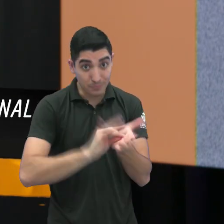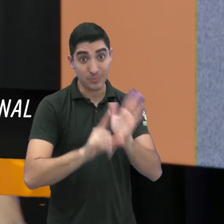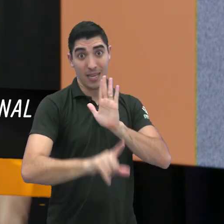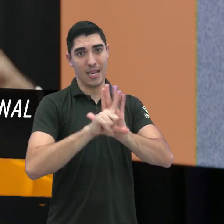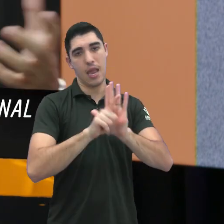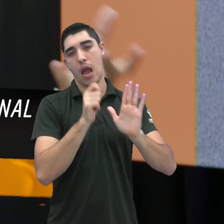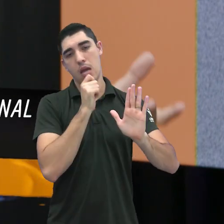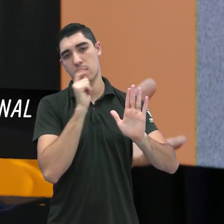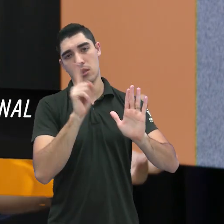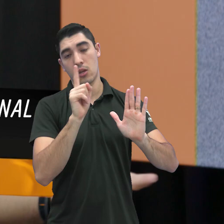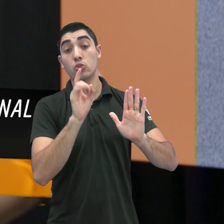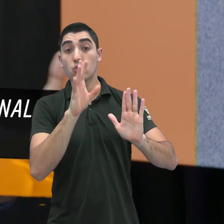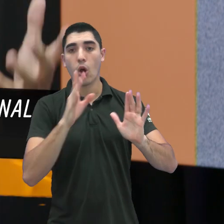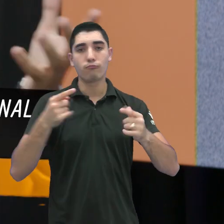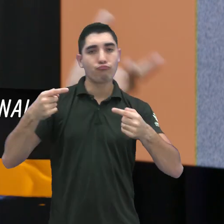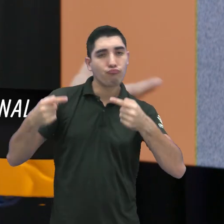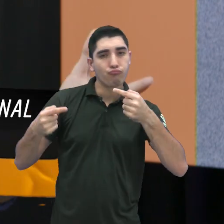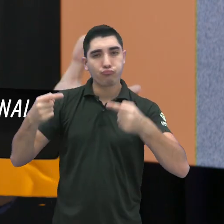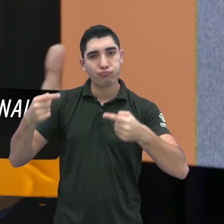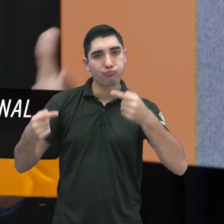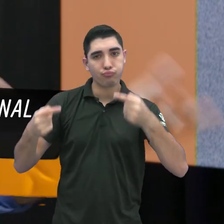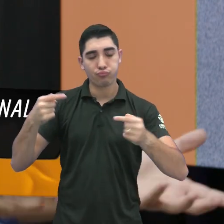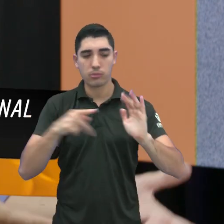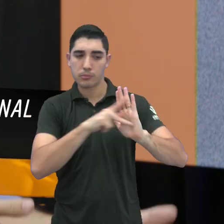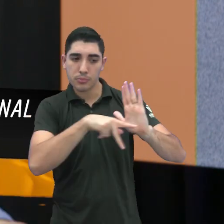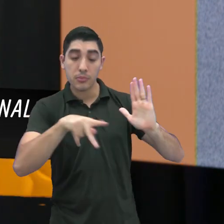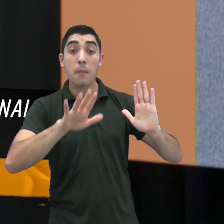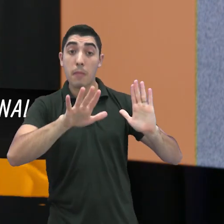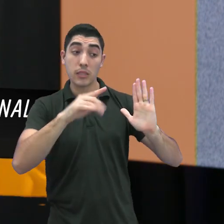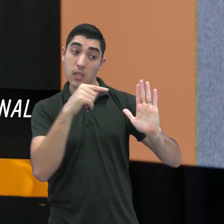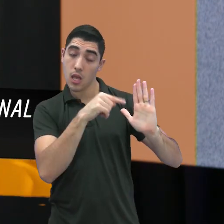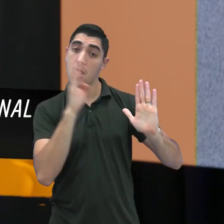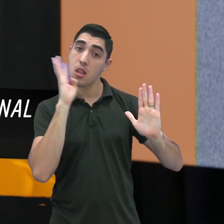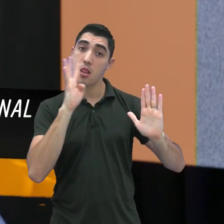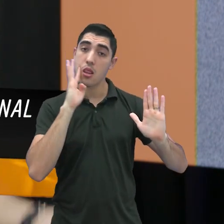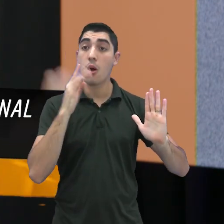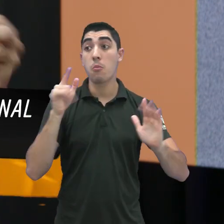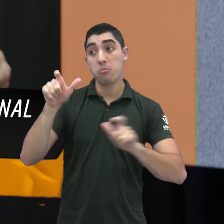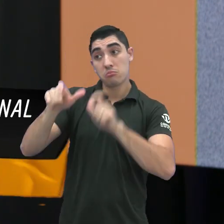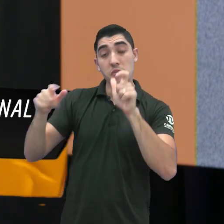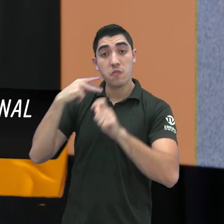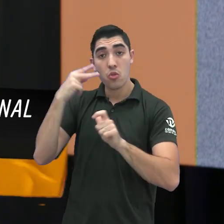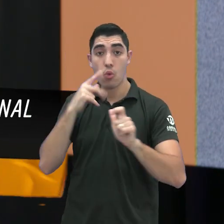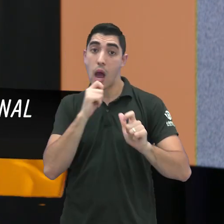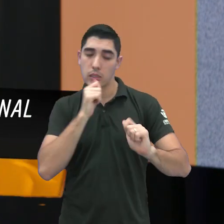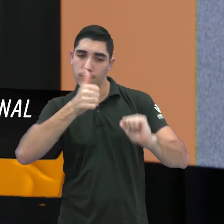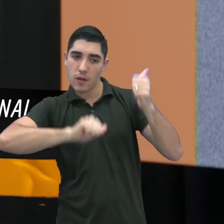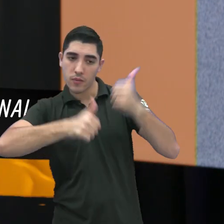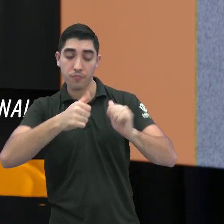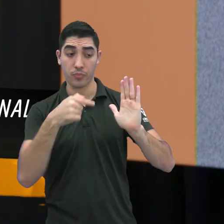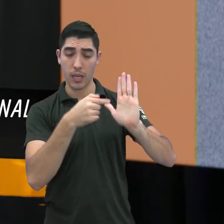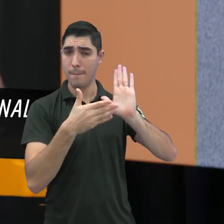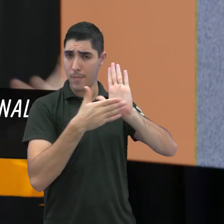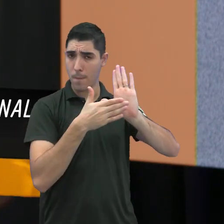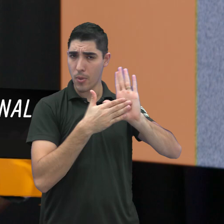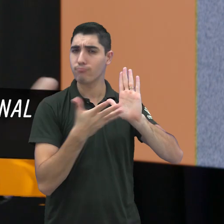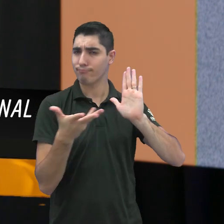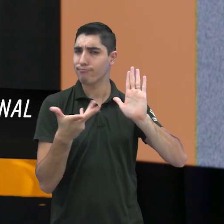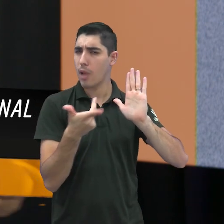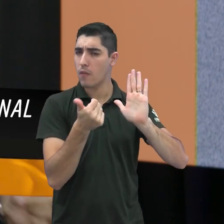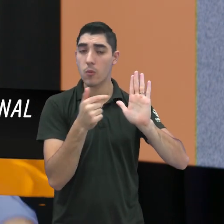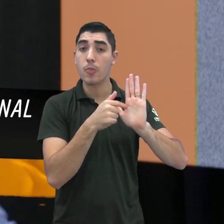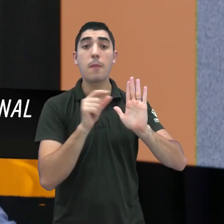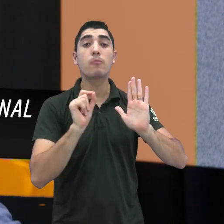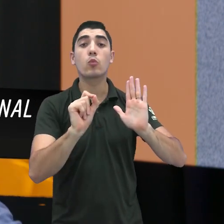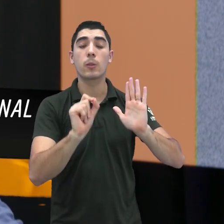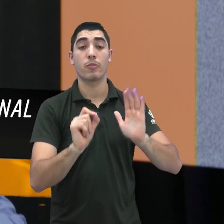na cidade, é apenas um debate, mas é legal todo mundo conhecer, até mesmo para cobrar dos vereadores, né? É uma proposta que eu achei bem interessante, de levar para as